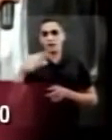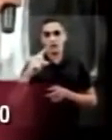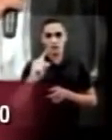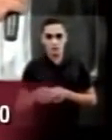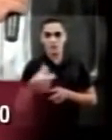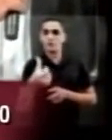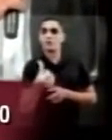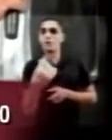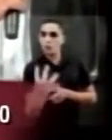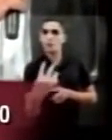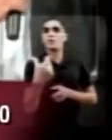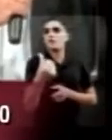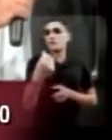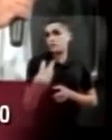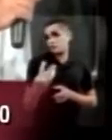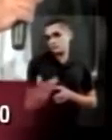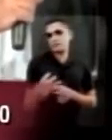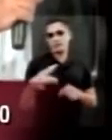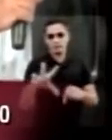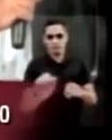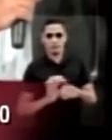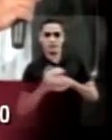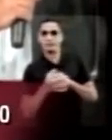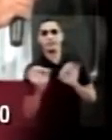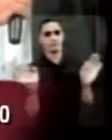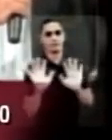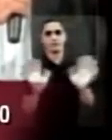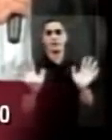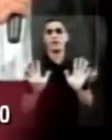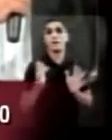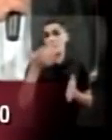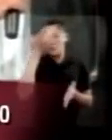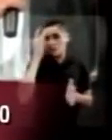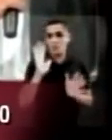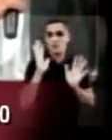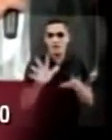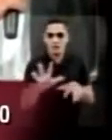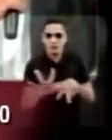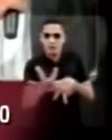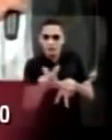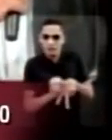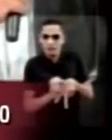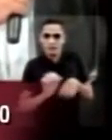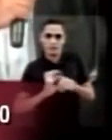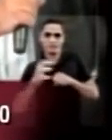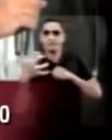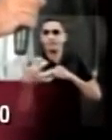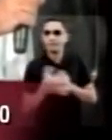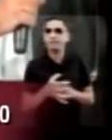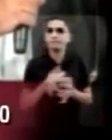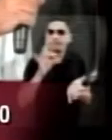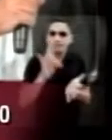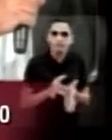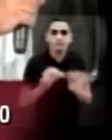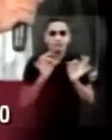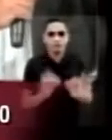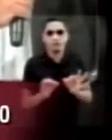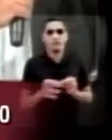67.463 foram negativos e foram confirmados portadores de